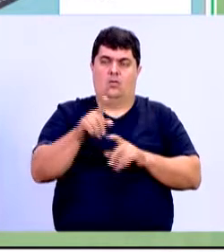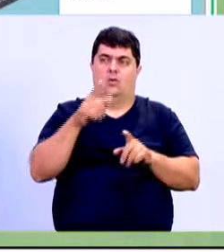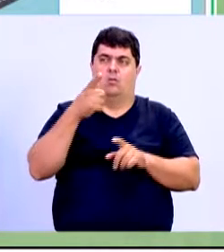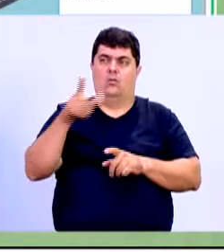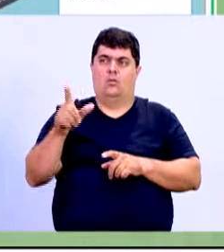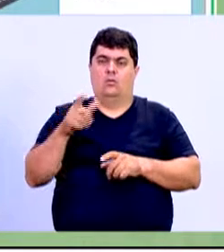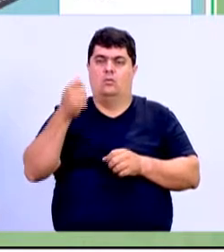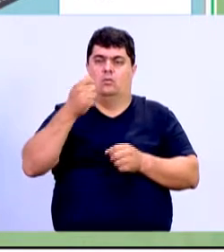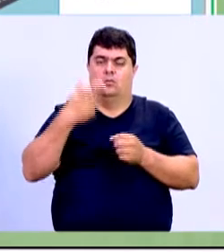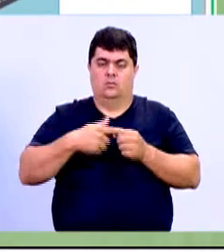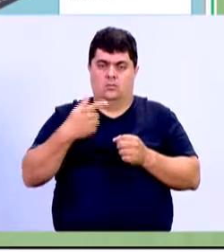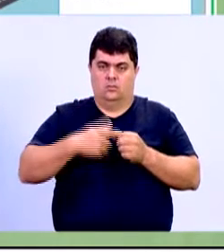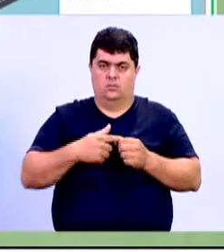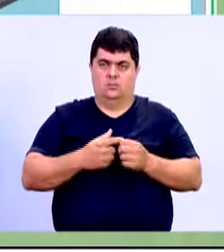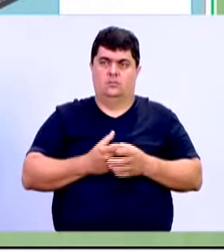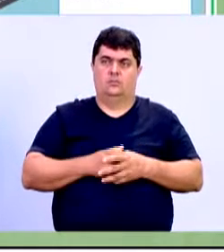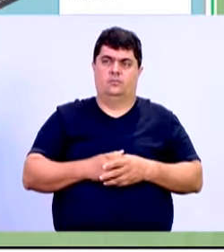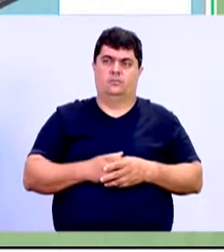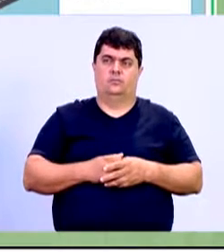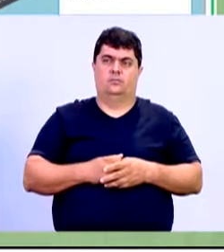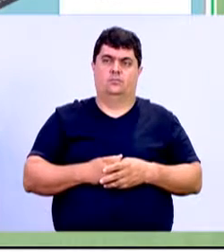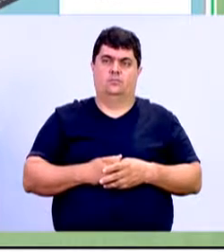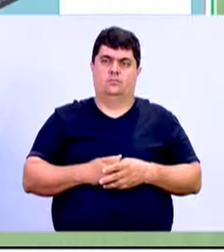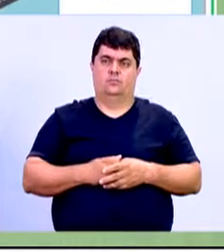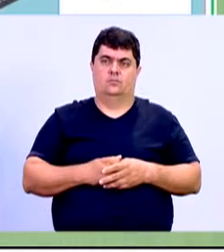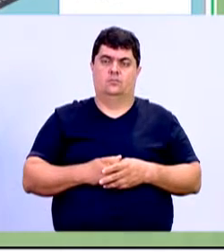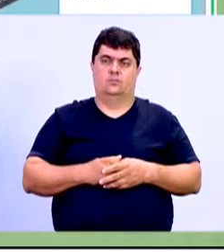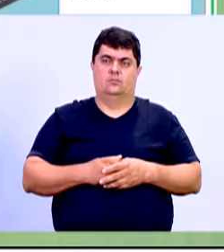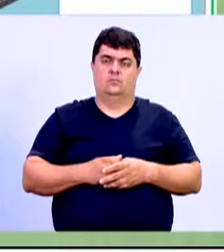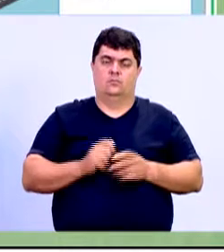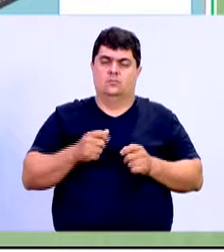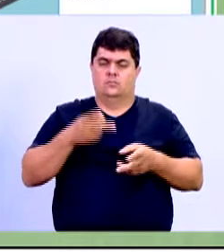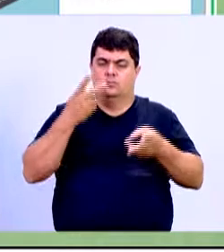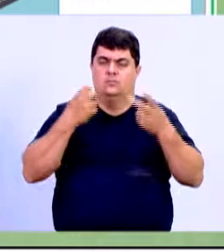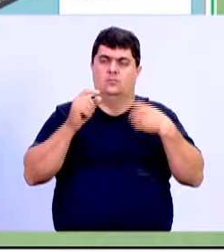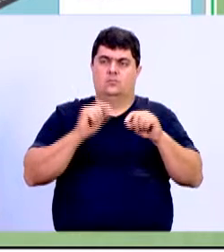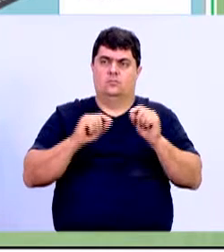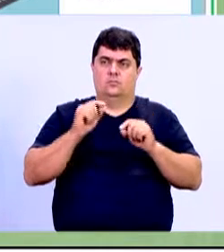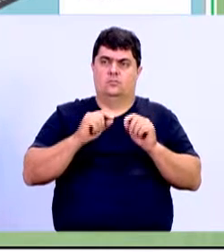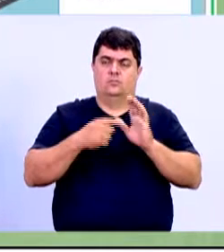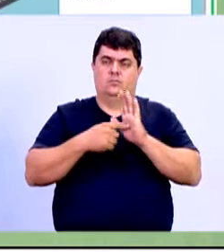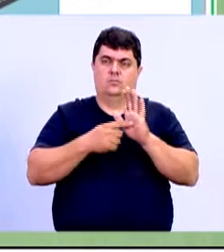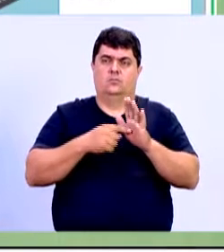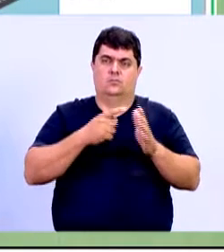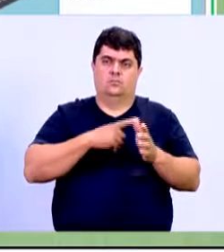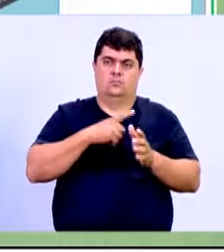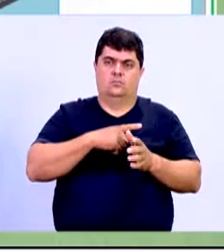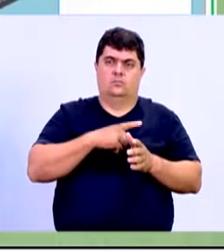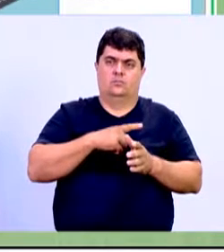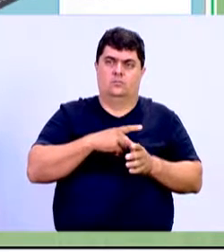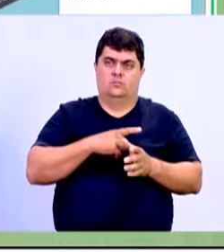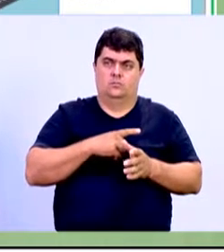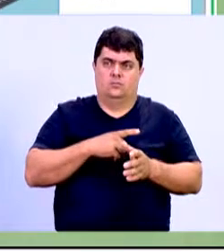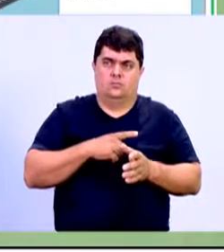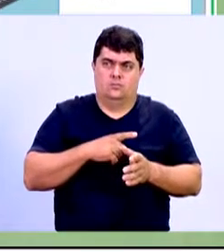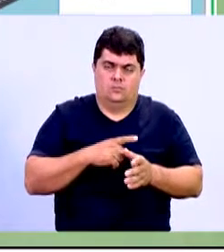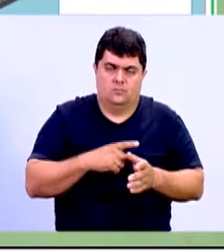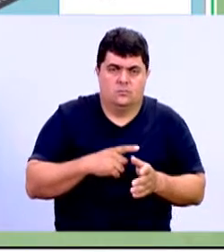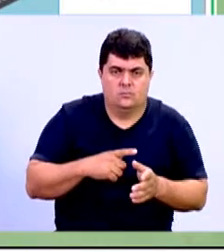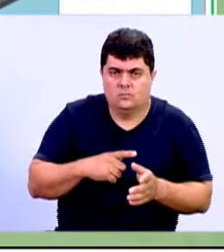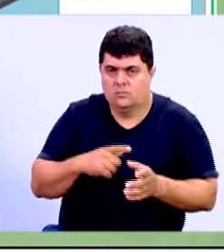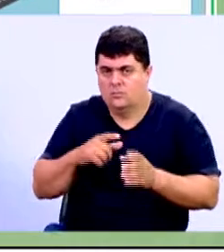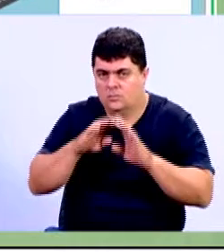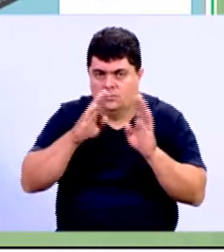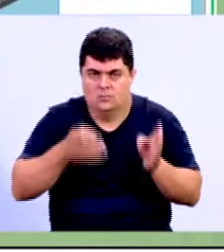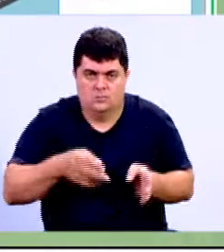outra regional em Ariquemes, tá? Como vocês podem ver aqui na apresentação, temos servidores